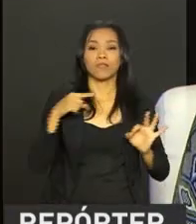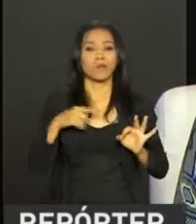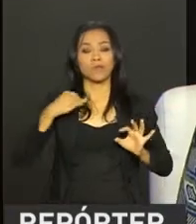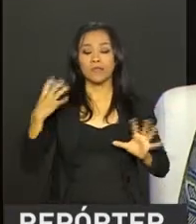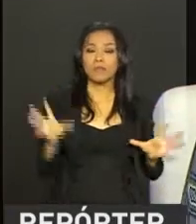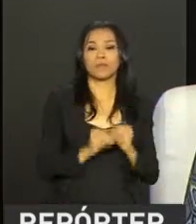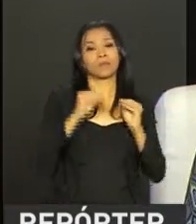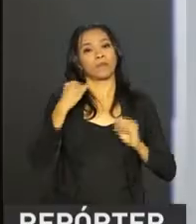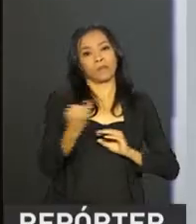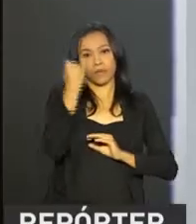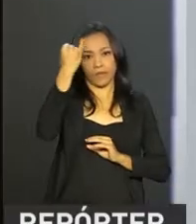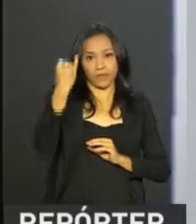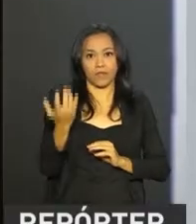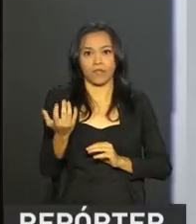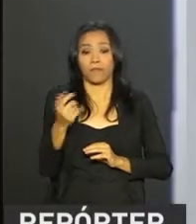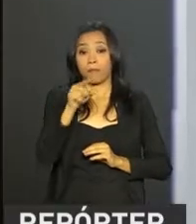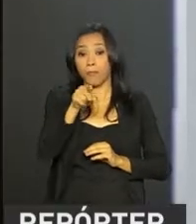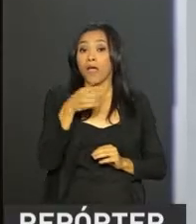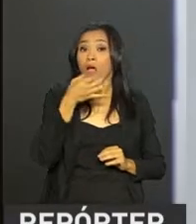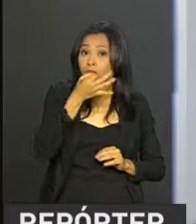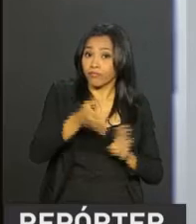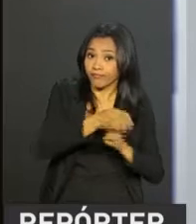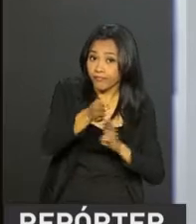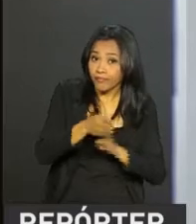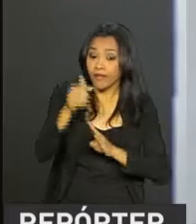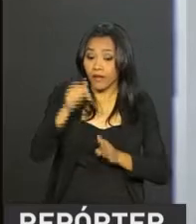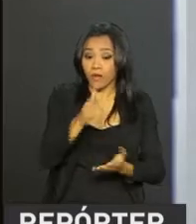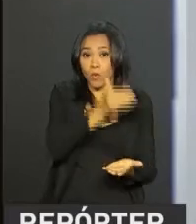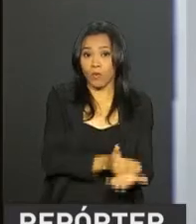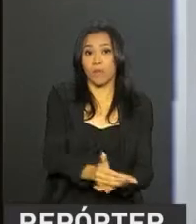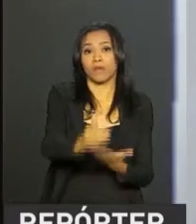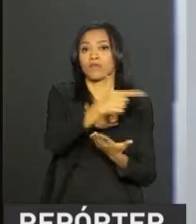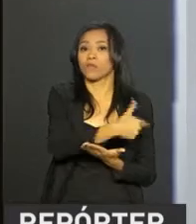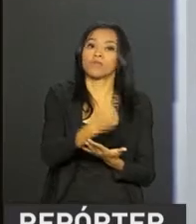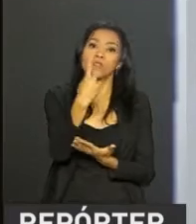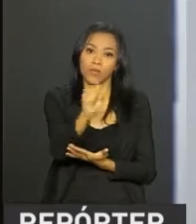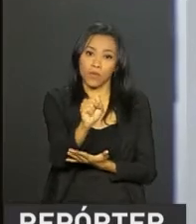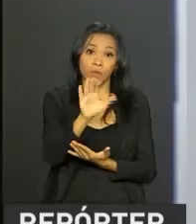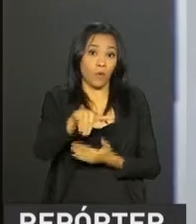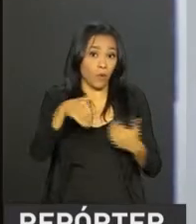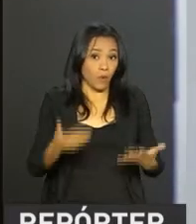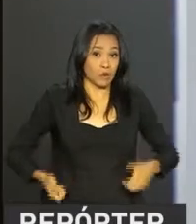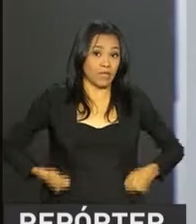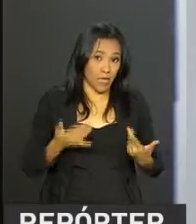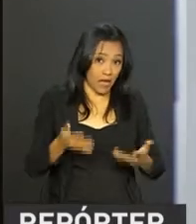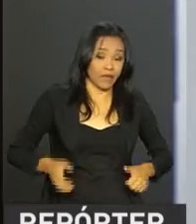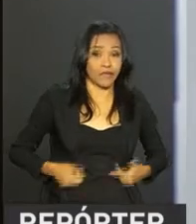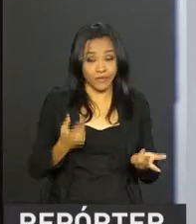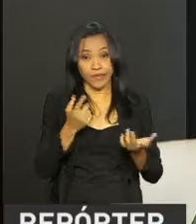da saúde financeira. As dicas valem para este começo de 2018, quando os gastos tendem